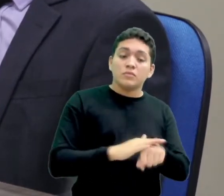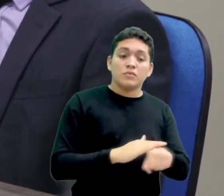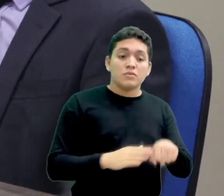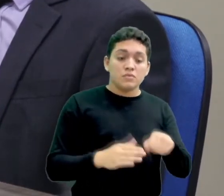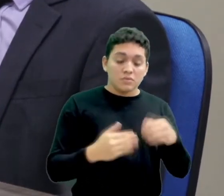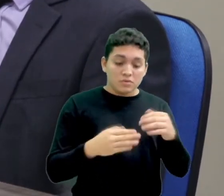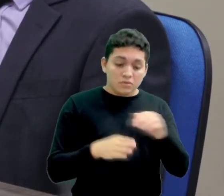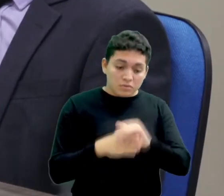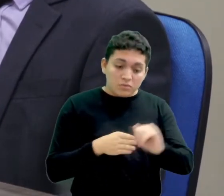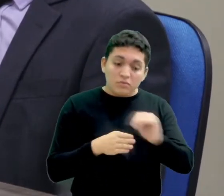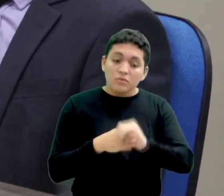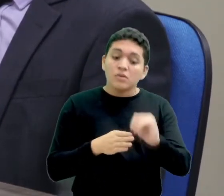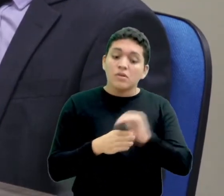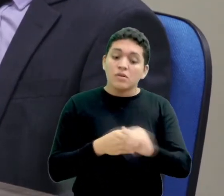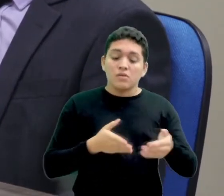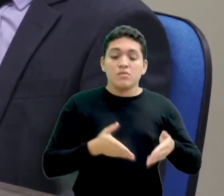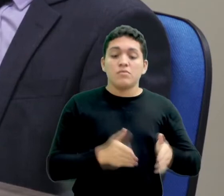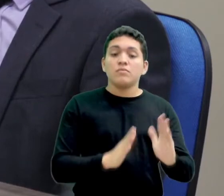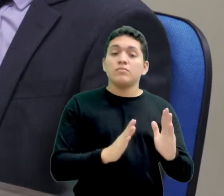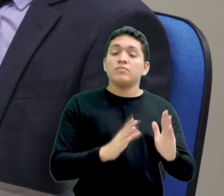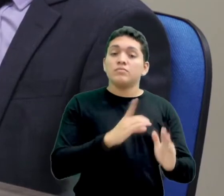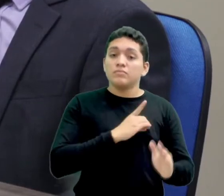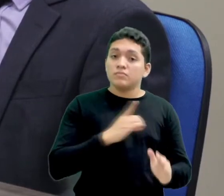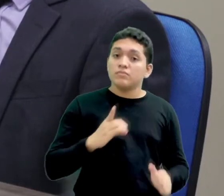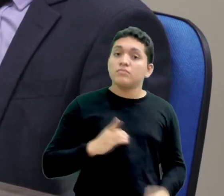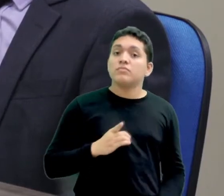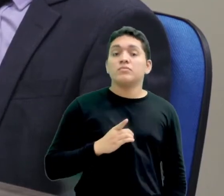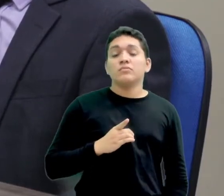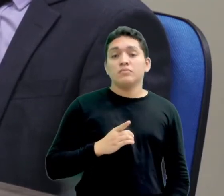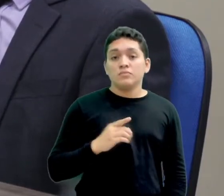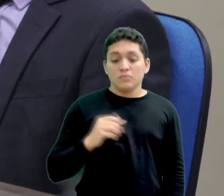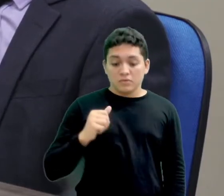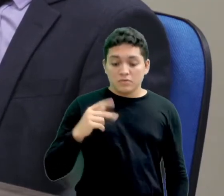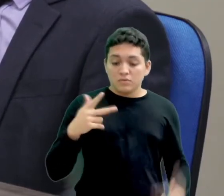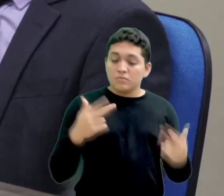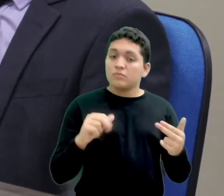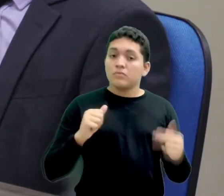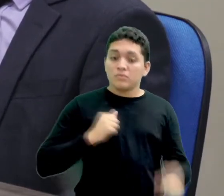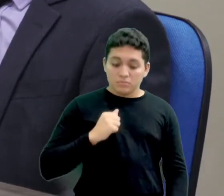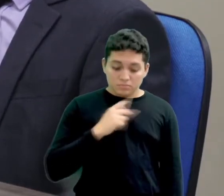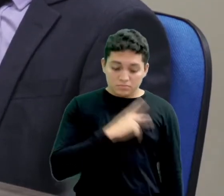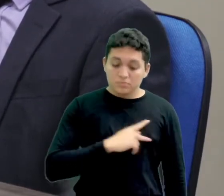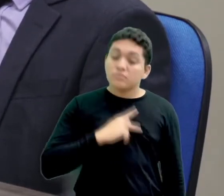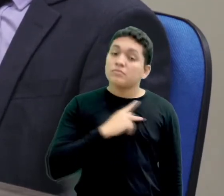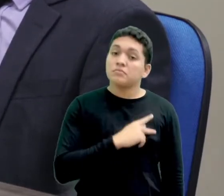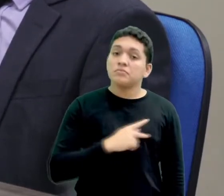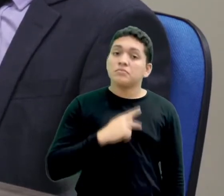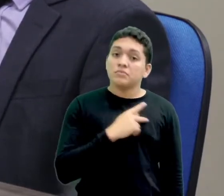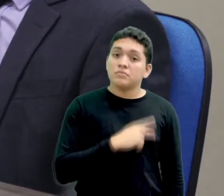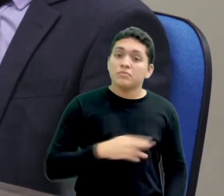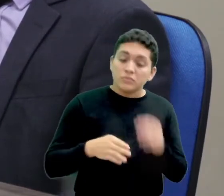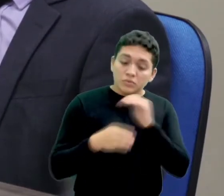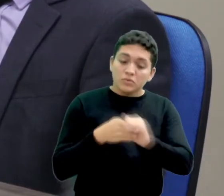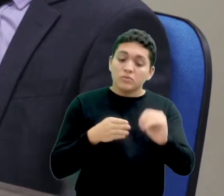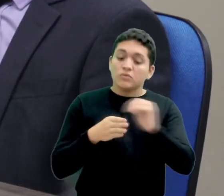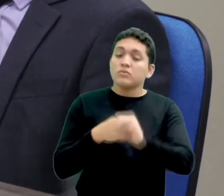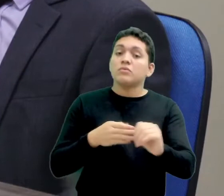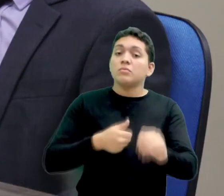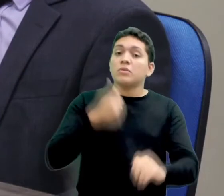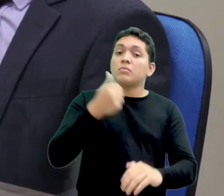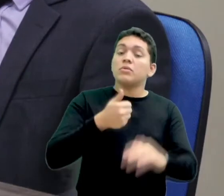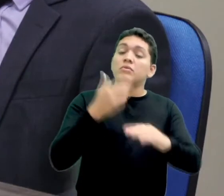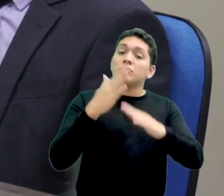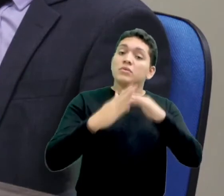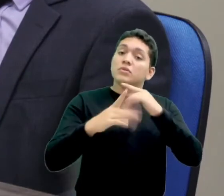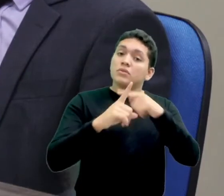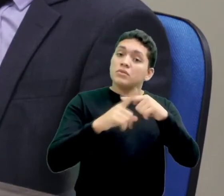direcionamento? Então nós, diácono Adriano, assim como o apóstolo Paulo levou as questões primeiramente para a igreja,